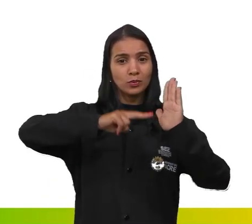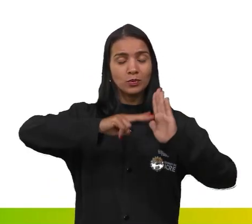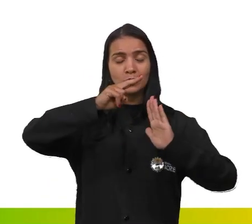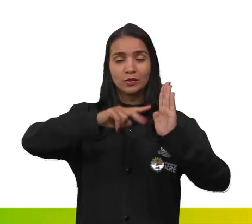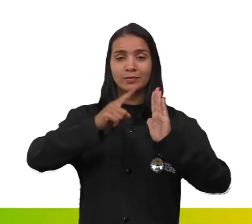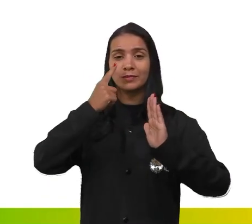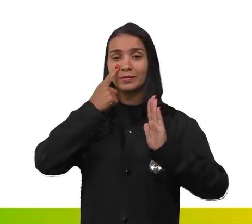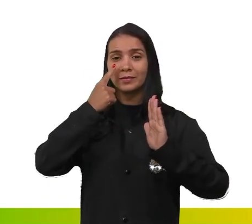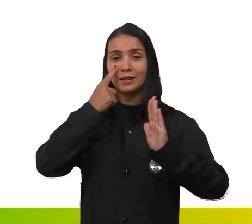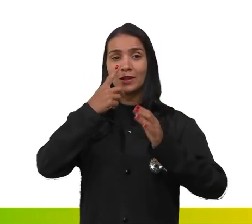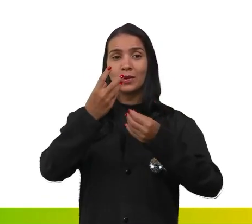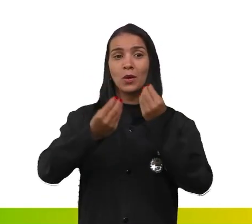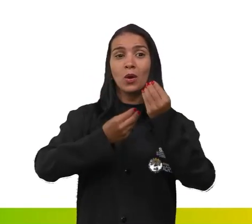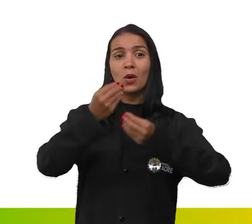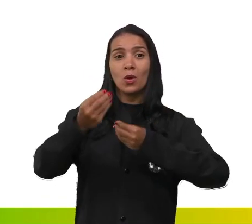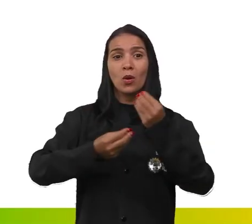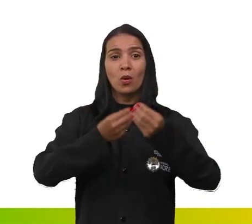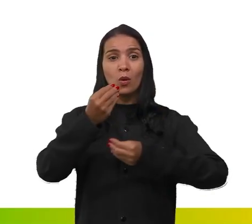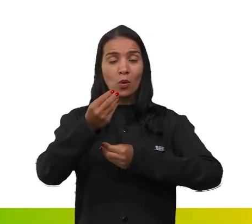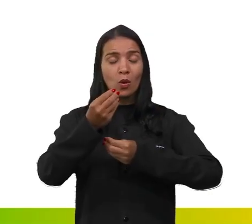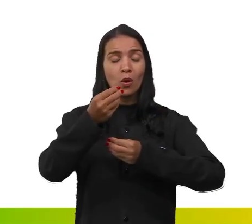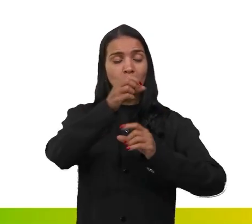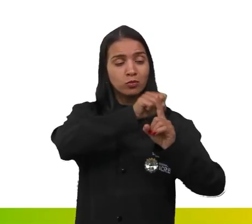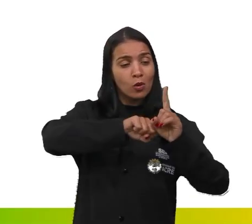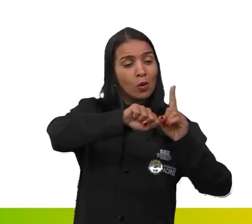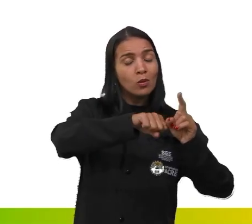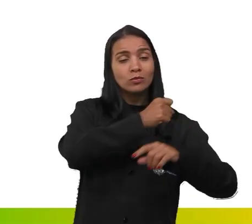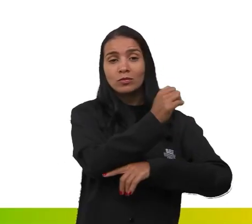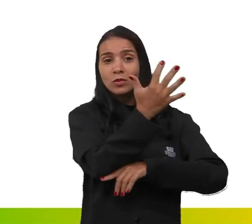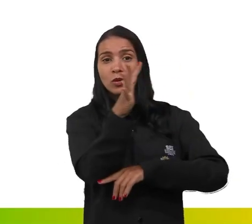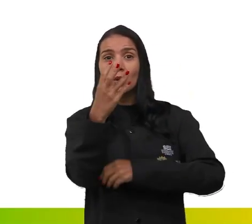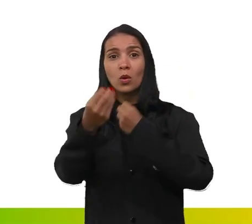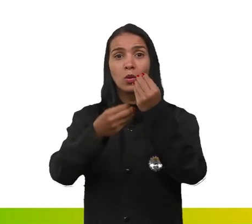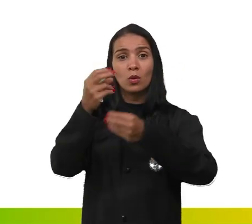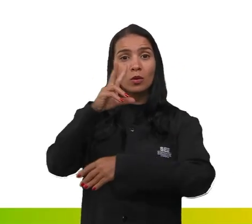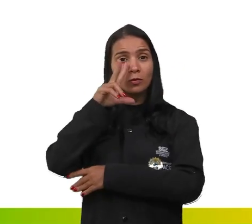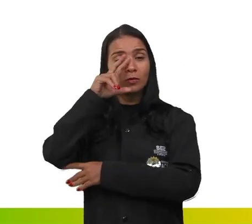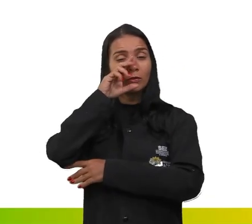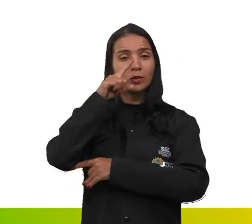dimensão socioambiental fortalece as políticas